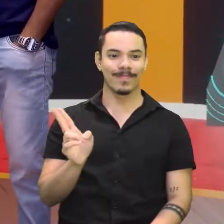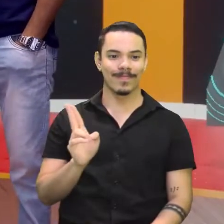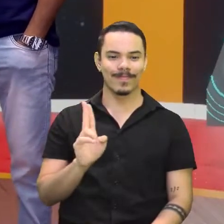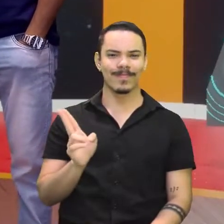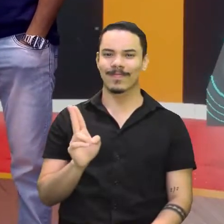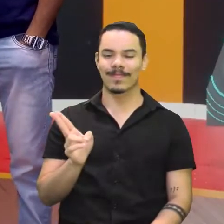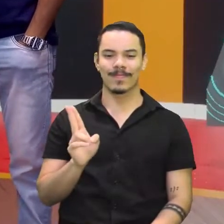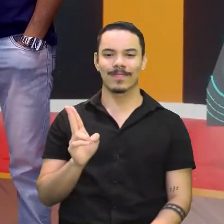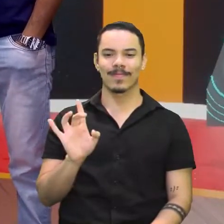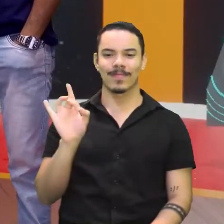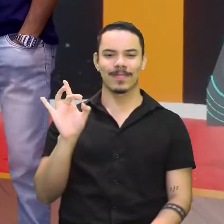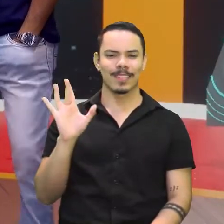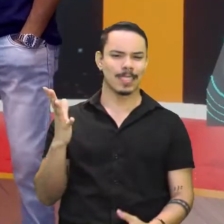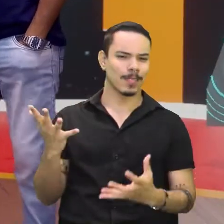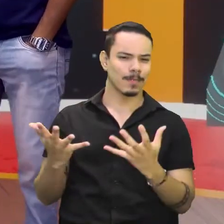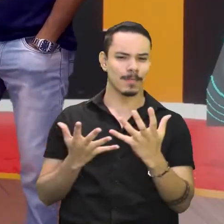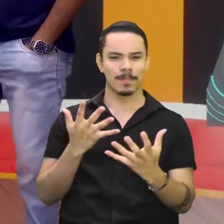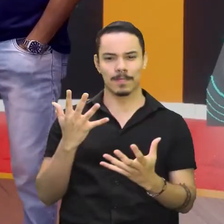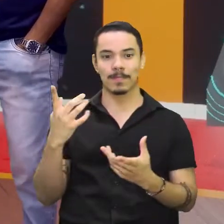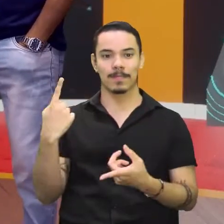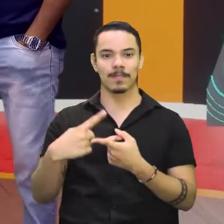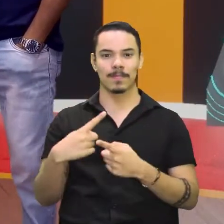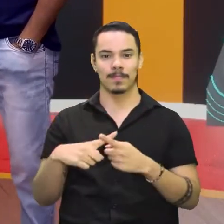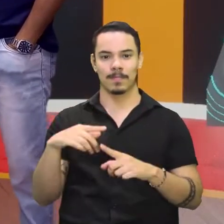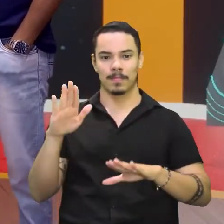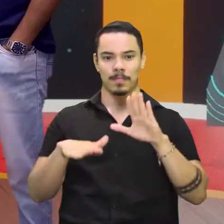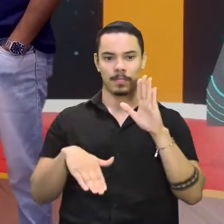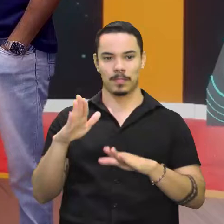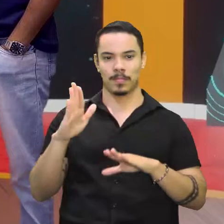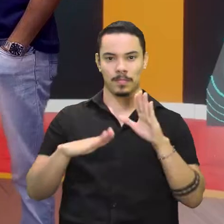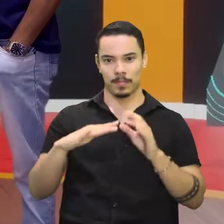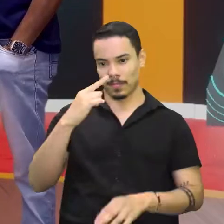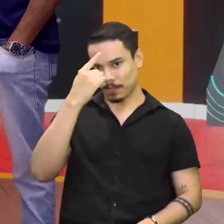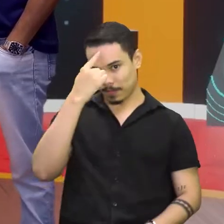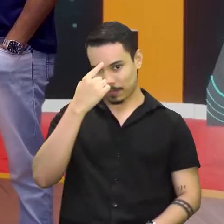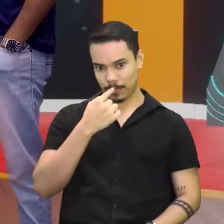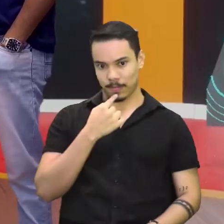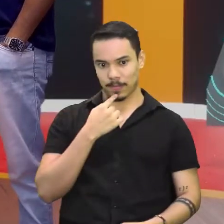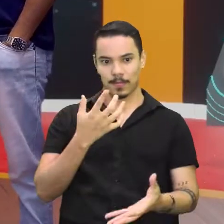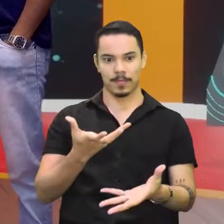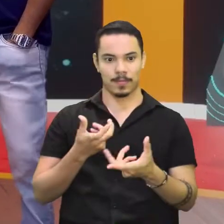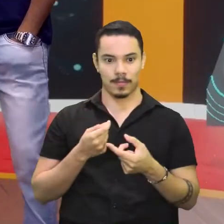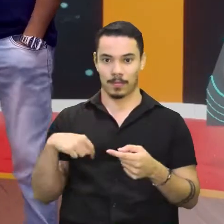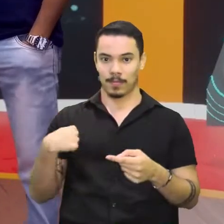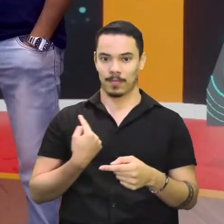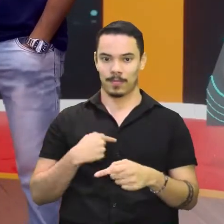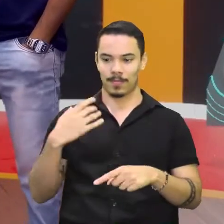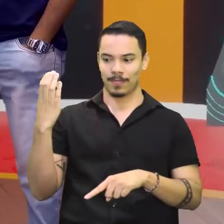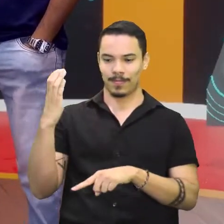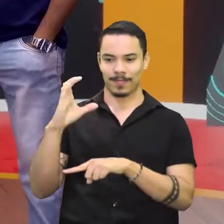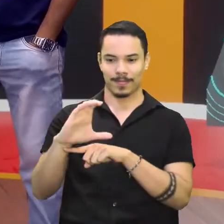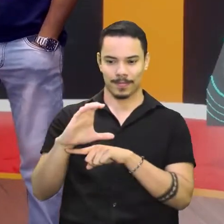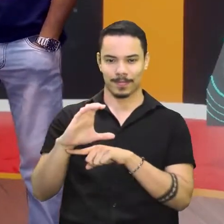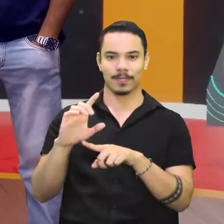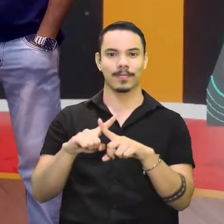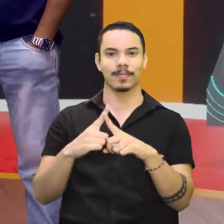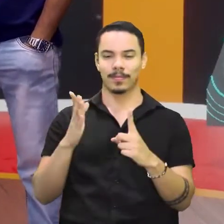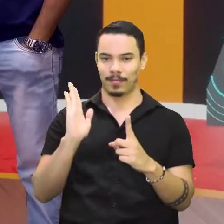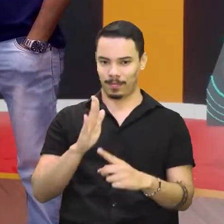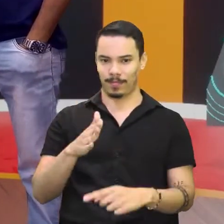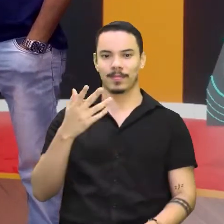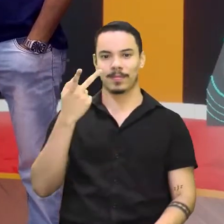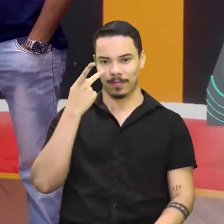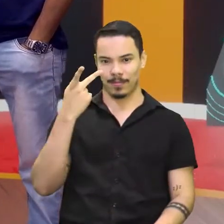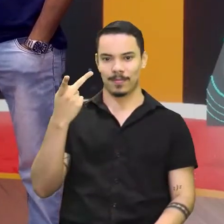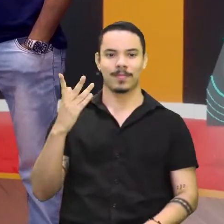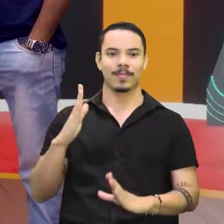um cantinho, né? É que dependendo da imagem que a gente recebe, é a imagem que a gente coloca aqui, né? Mas eu já visitei essa escola,